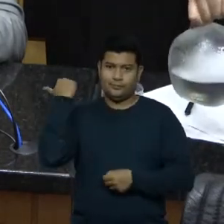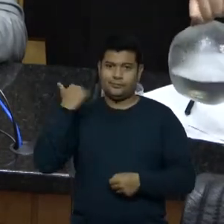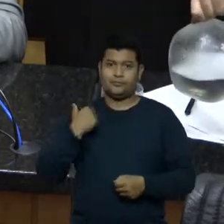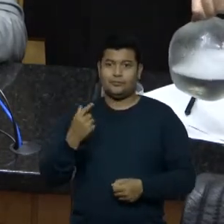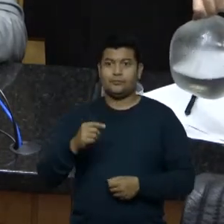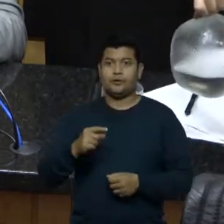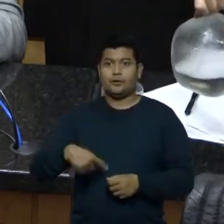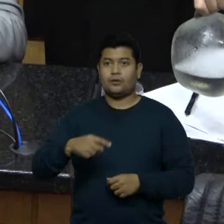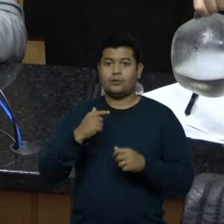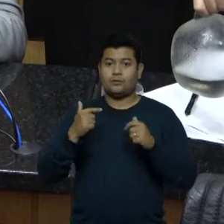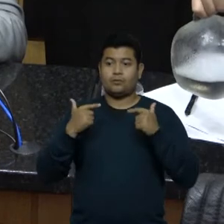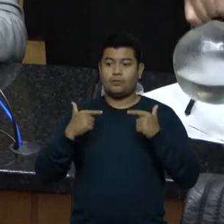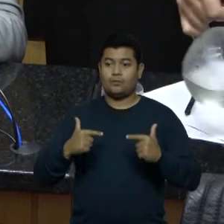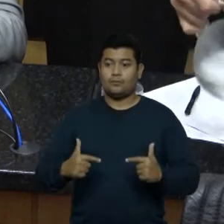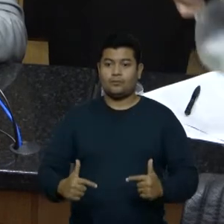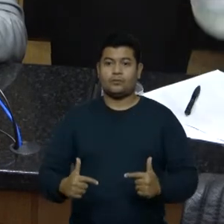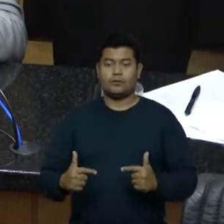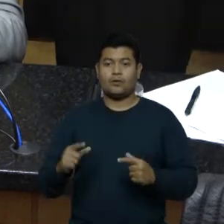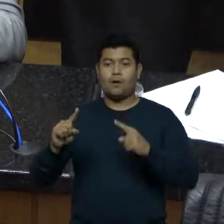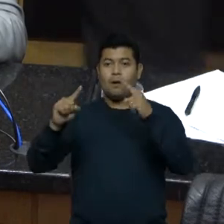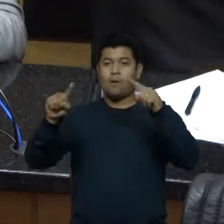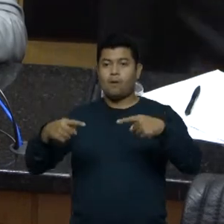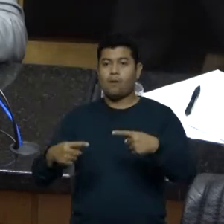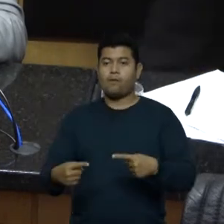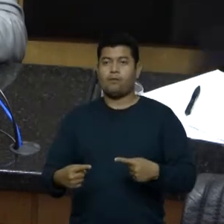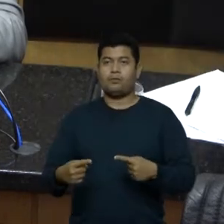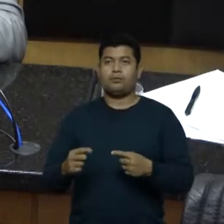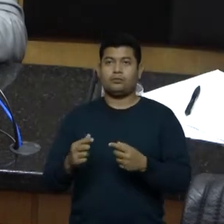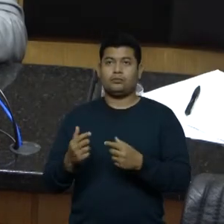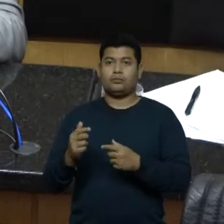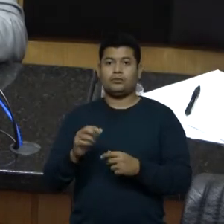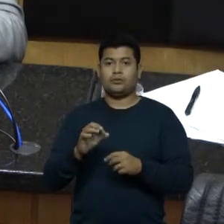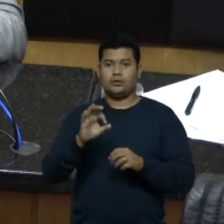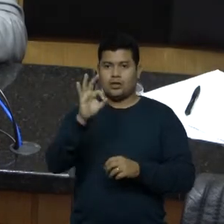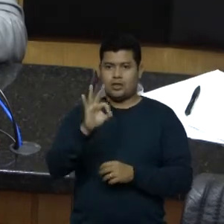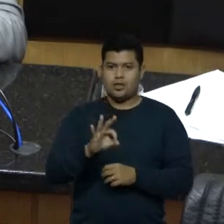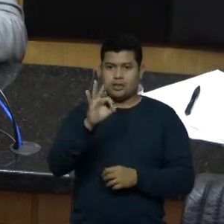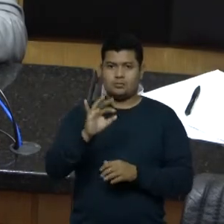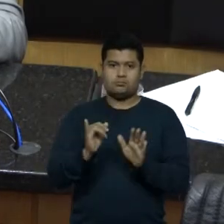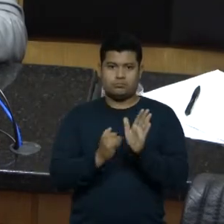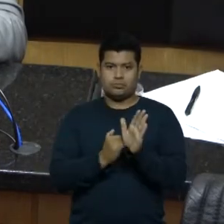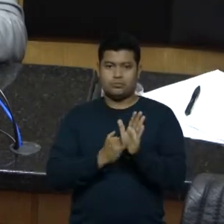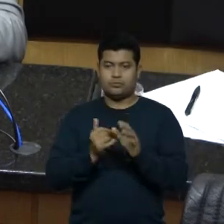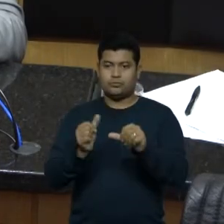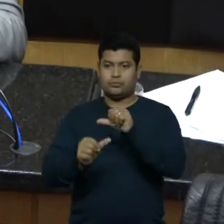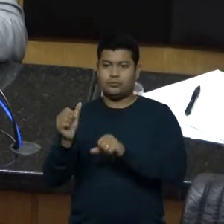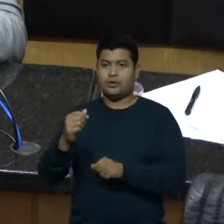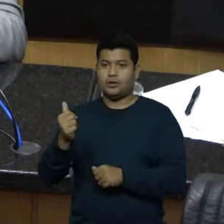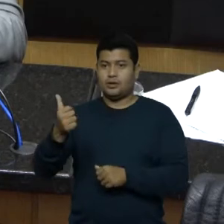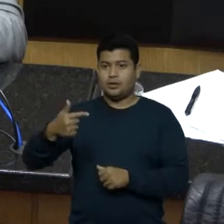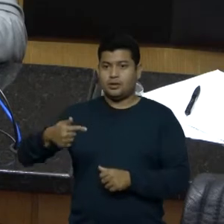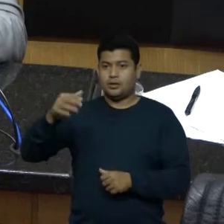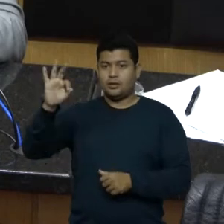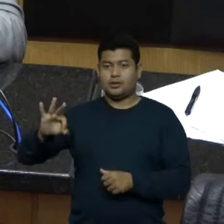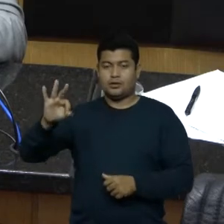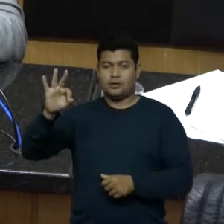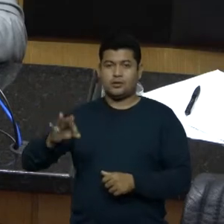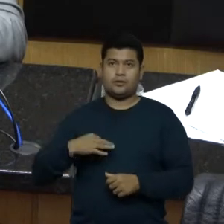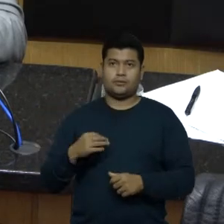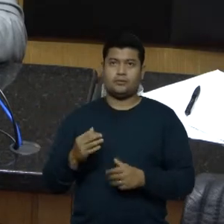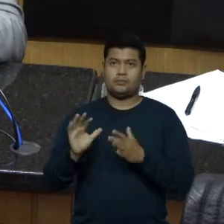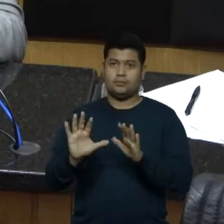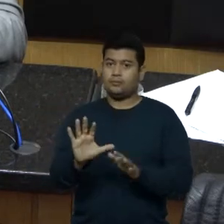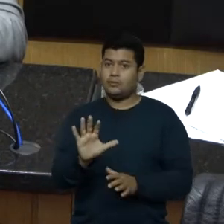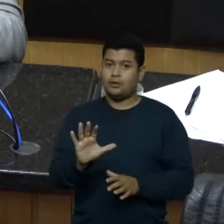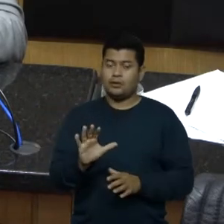isonomia competitiva com os demais estados mudando alíquota tributária de sete para 17 mas sem que isso afetasse o